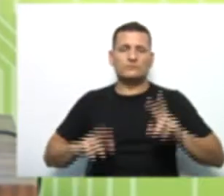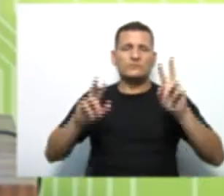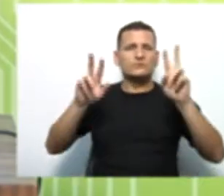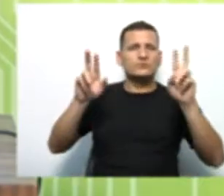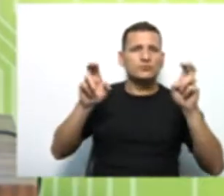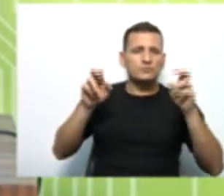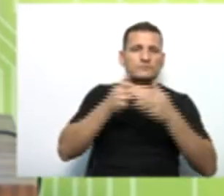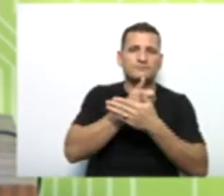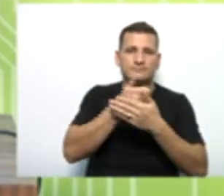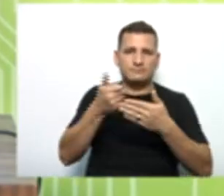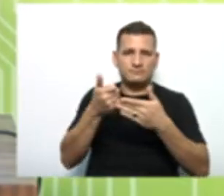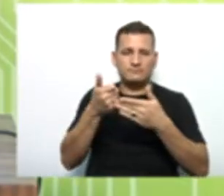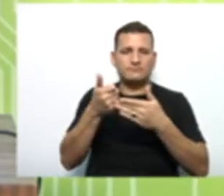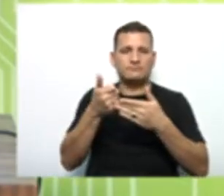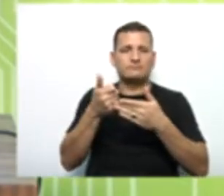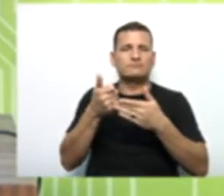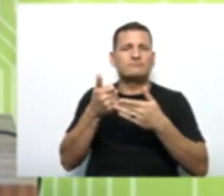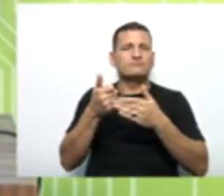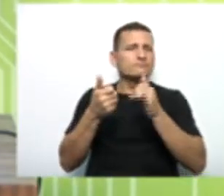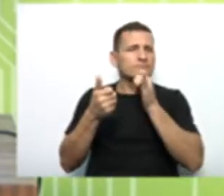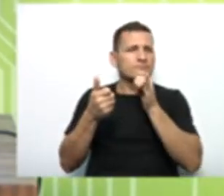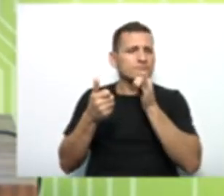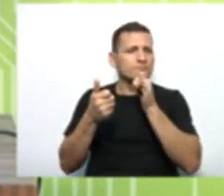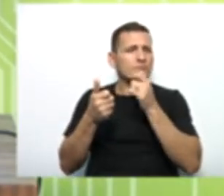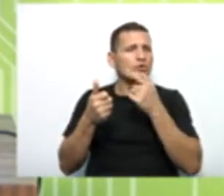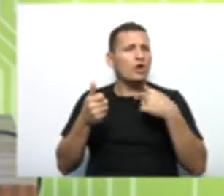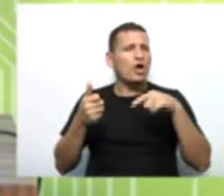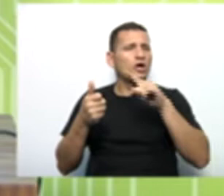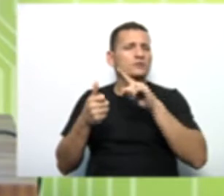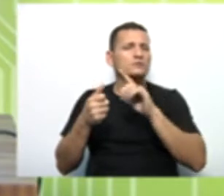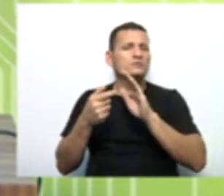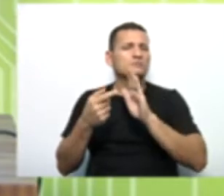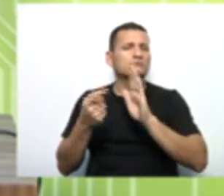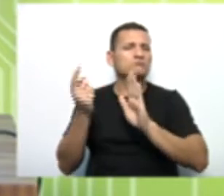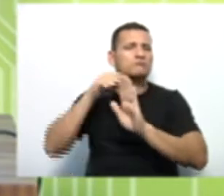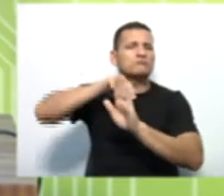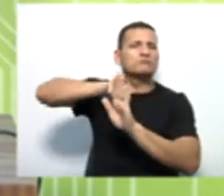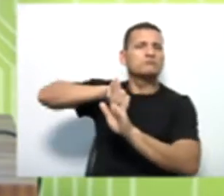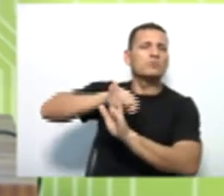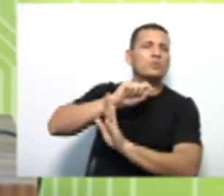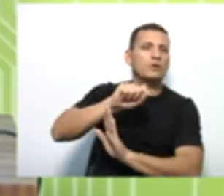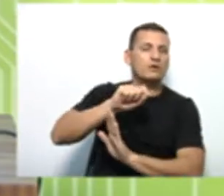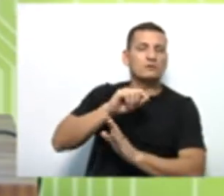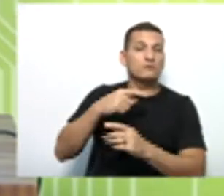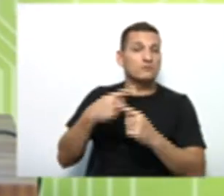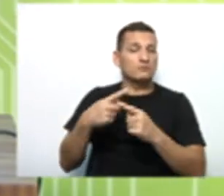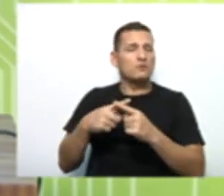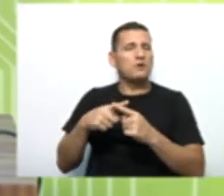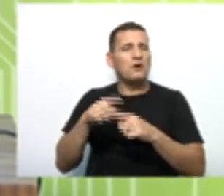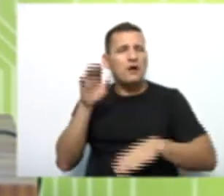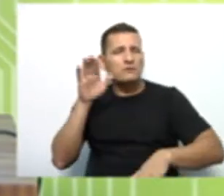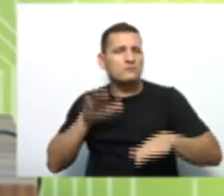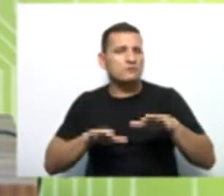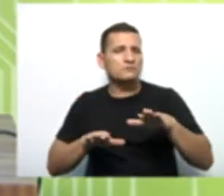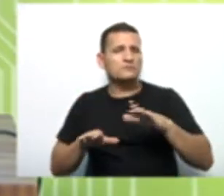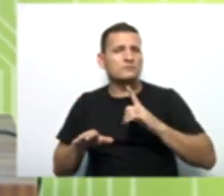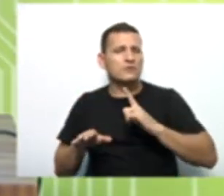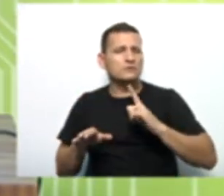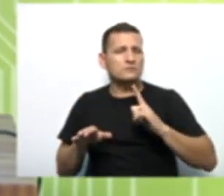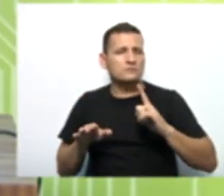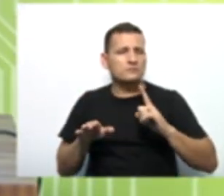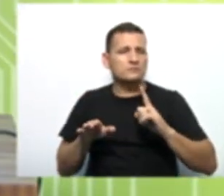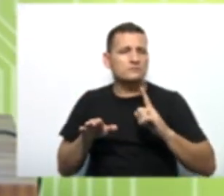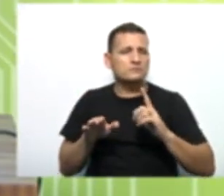professor falou, o que é que está por trás da nossa ação? Por que que algumas ações a gente diz que são erradas e outras são